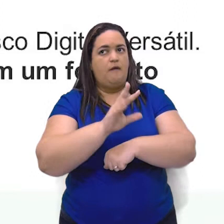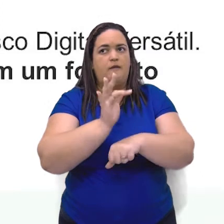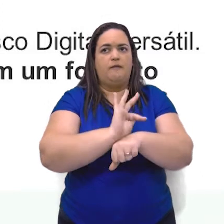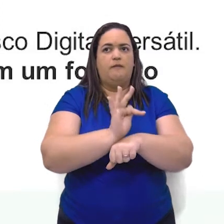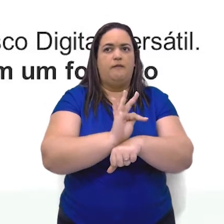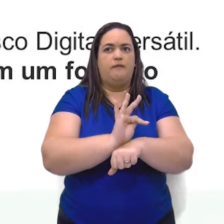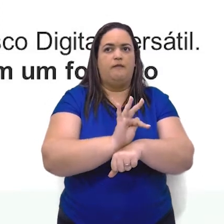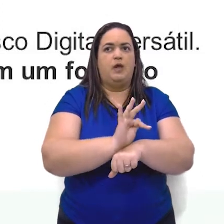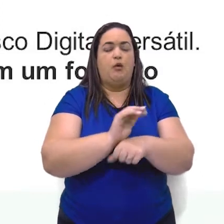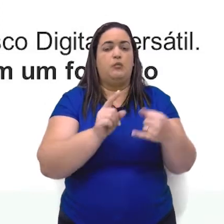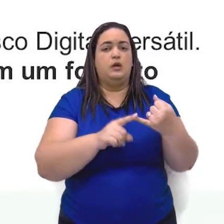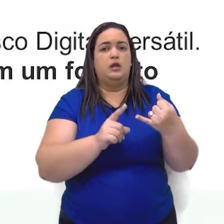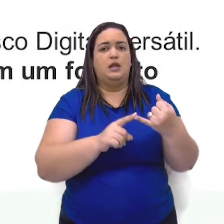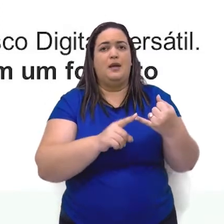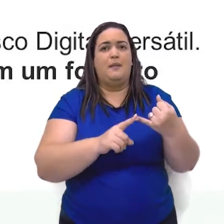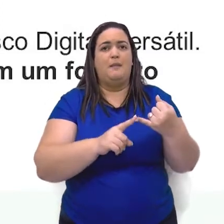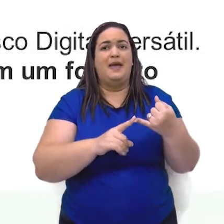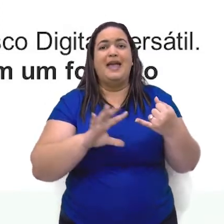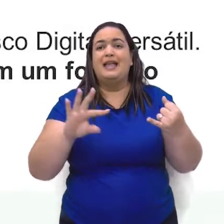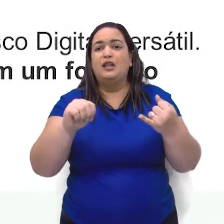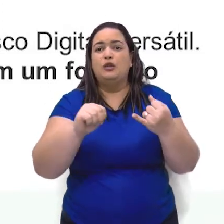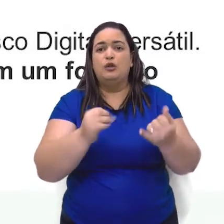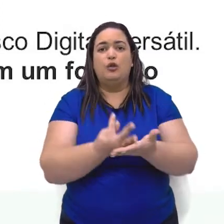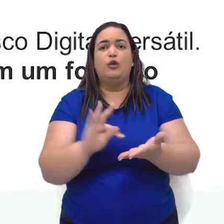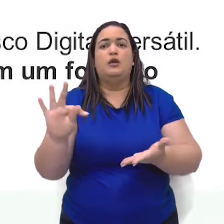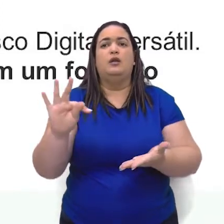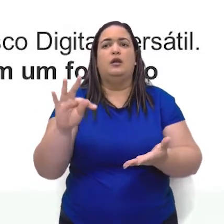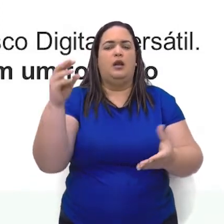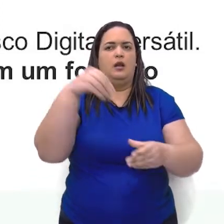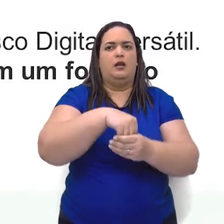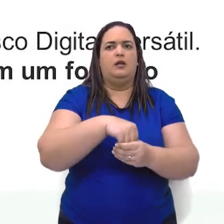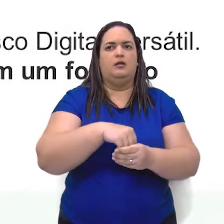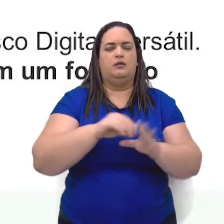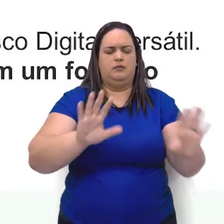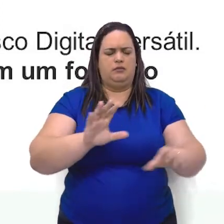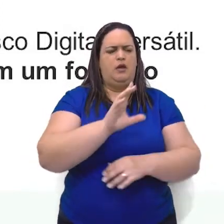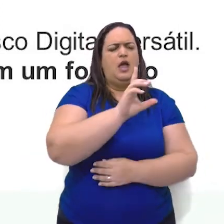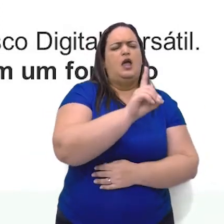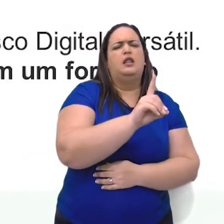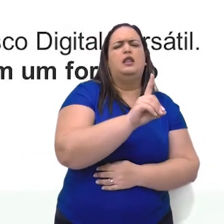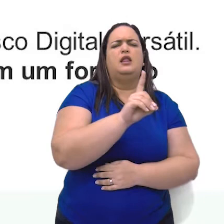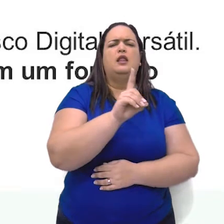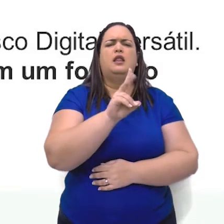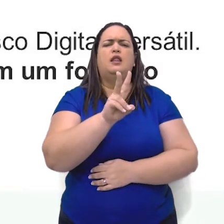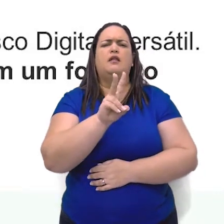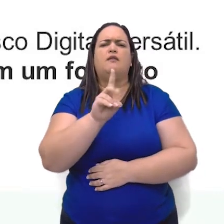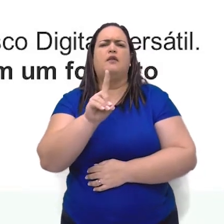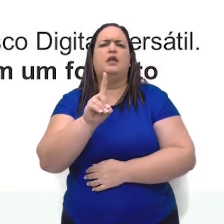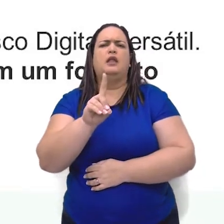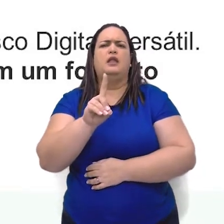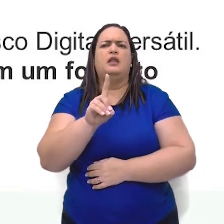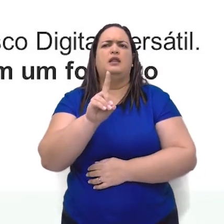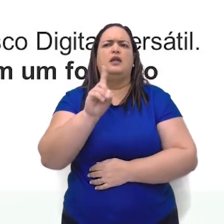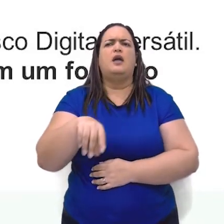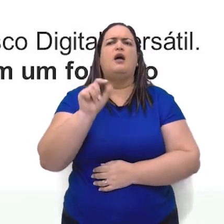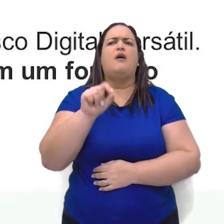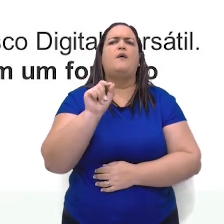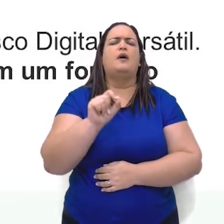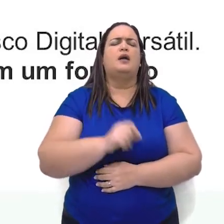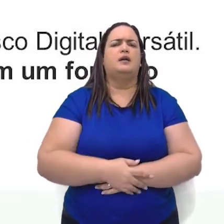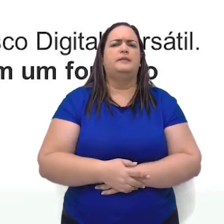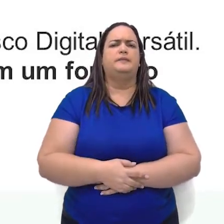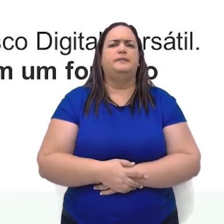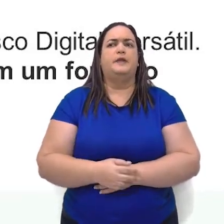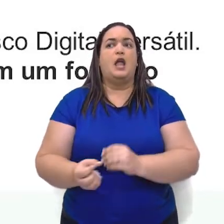Uma observação, a palavra DVD, a sigla DVD, ela é